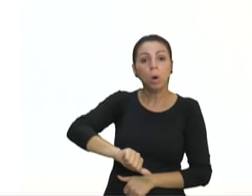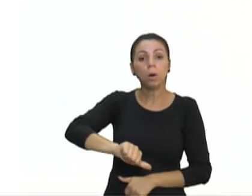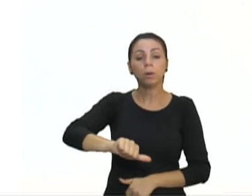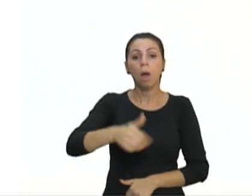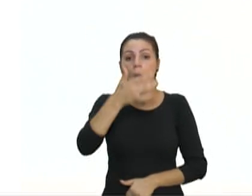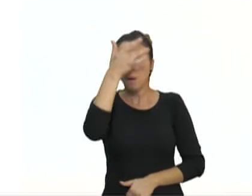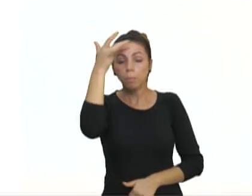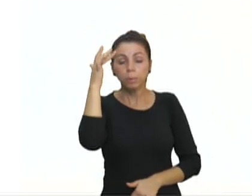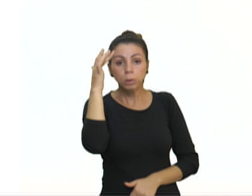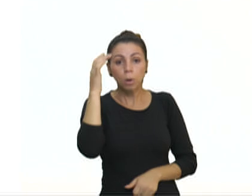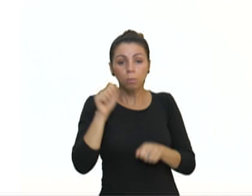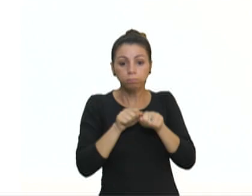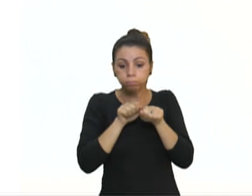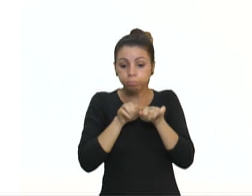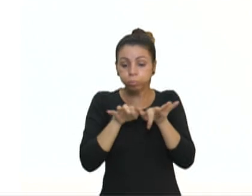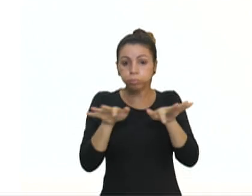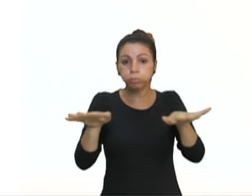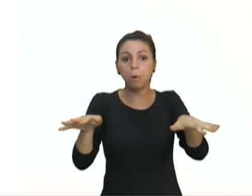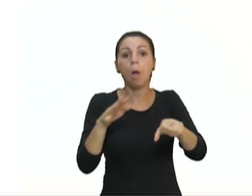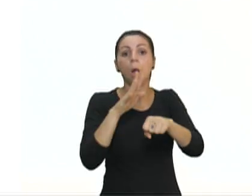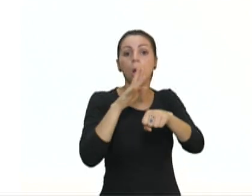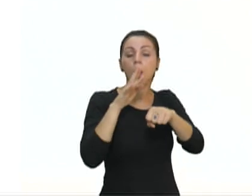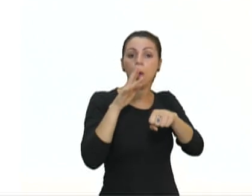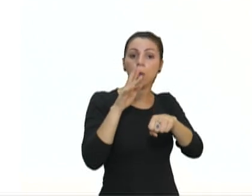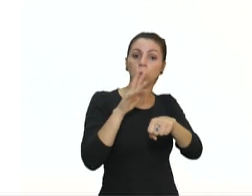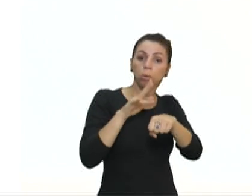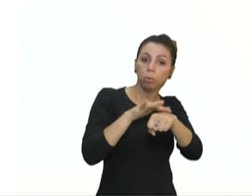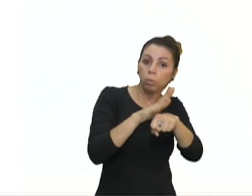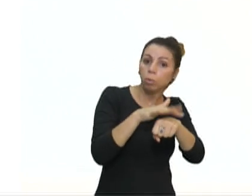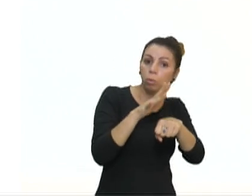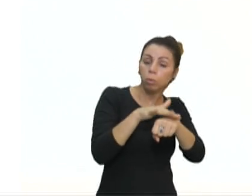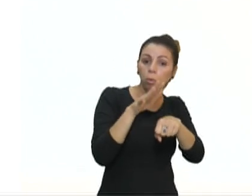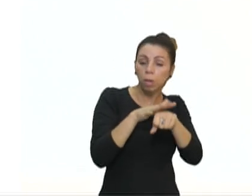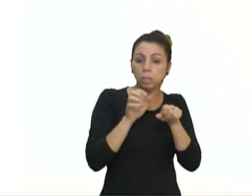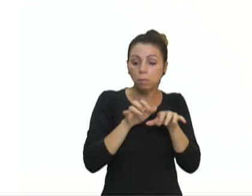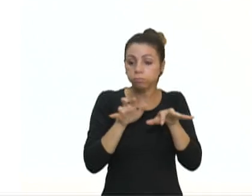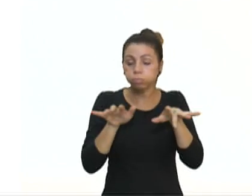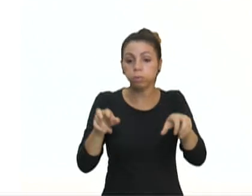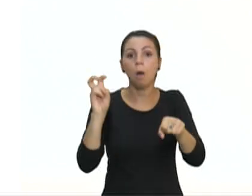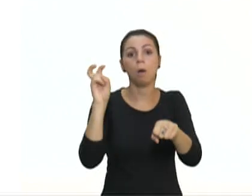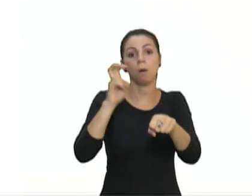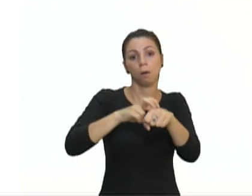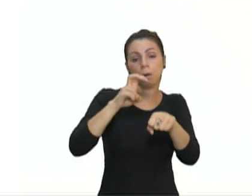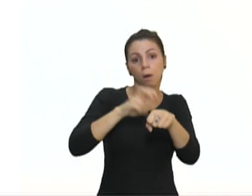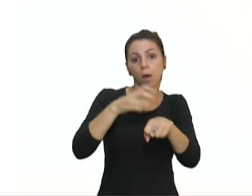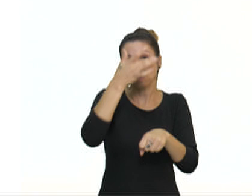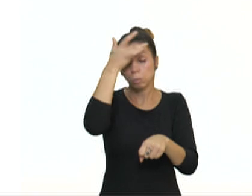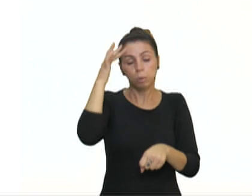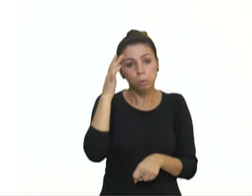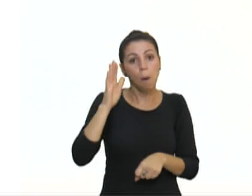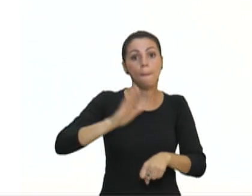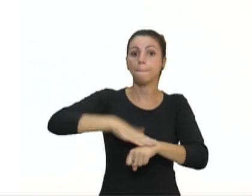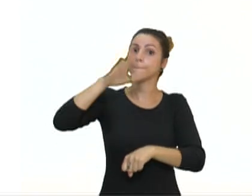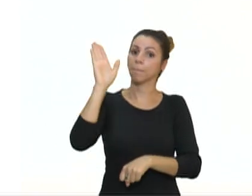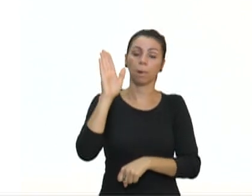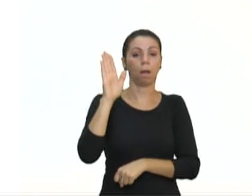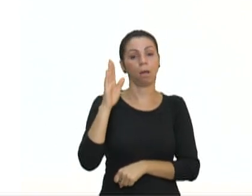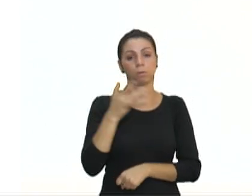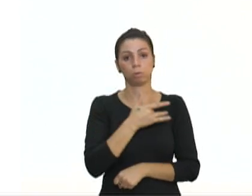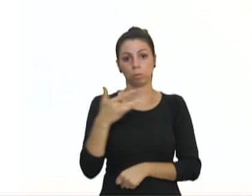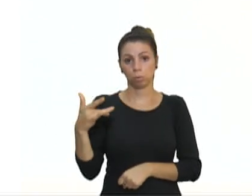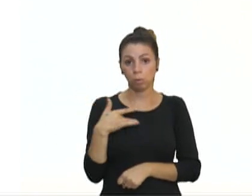a espalhar doenças infecciosas que levam, né, as pessoas a ficarem mais doentes, a gente ter mais